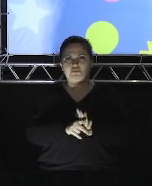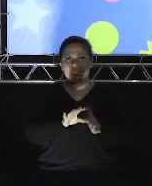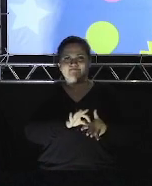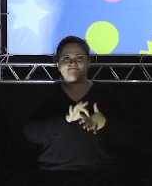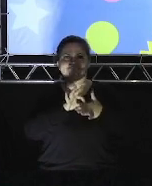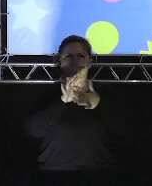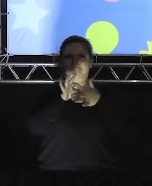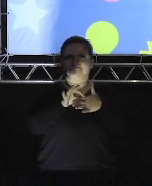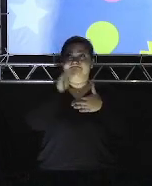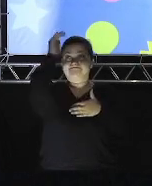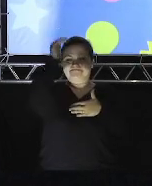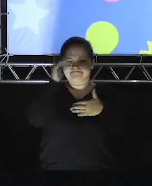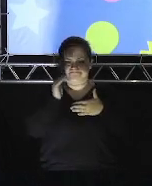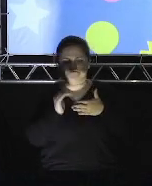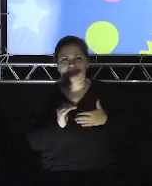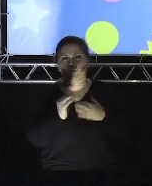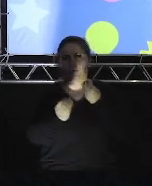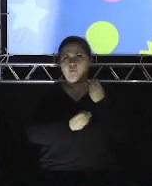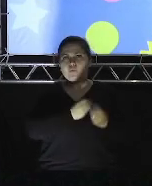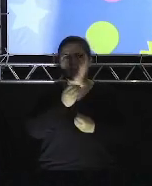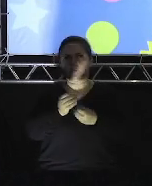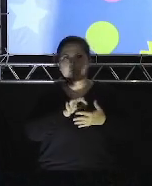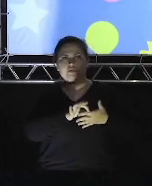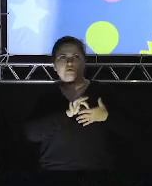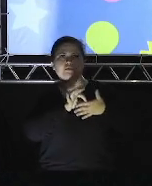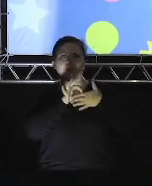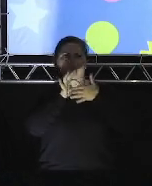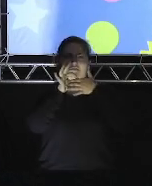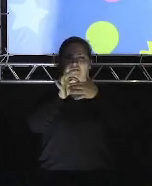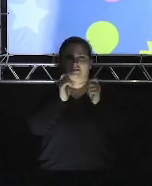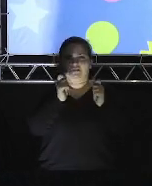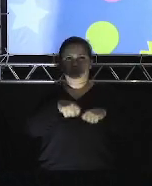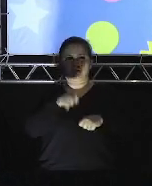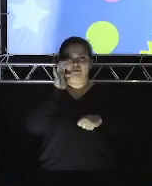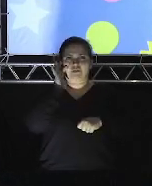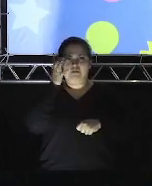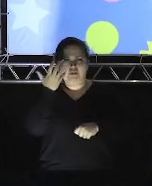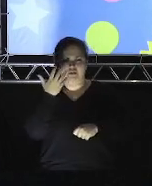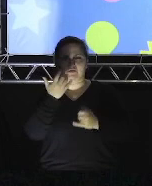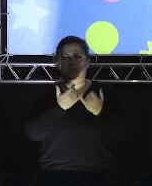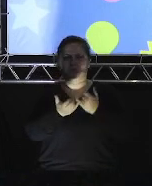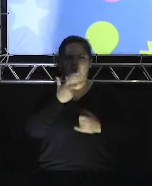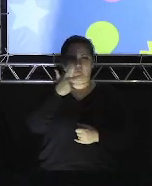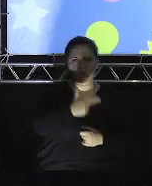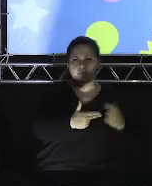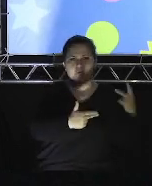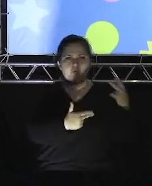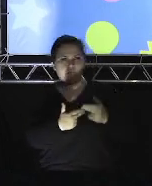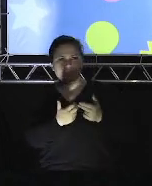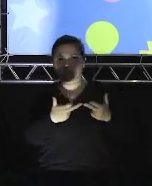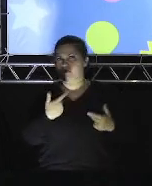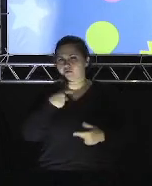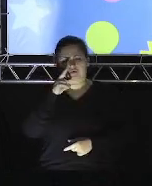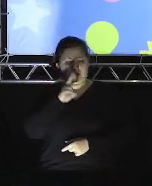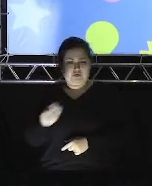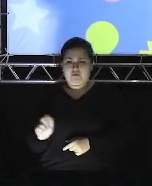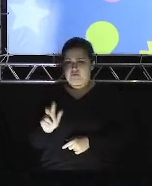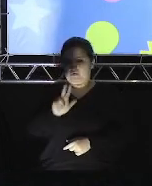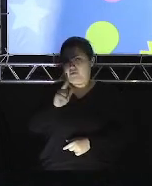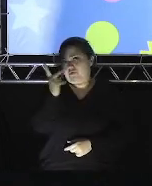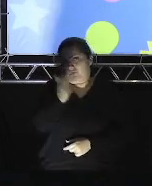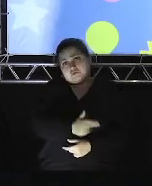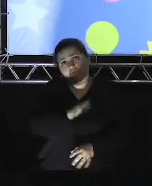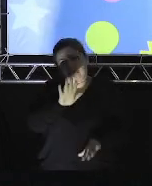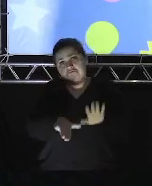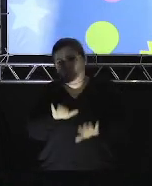liderança. Quando a alta liderança precisa resolver cortar alguma coisa e não vê valor em algo, vai cortar,